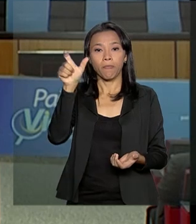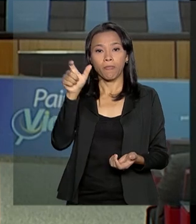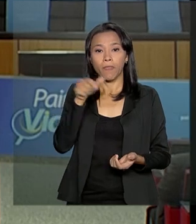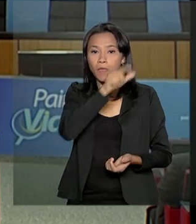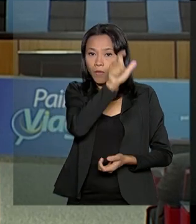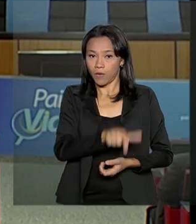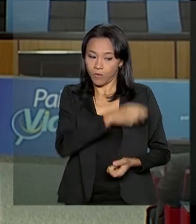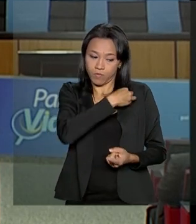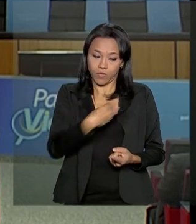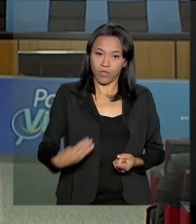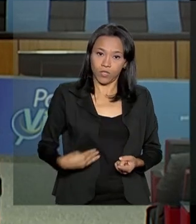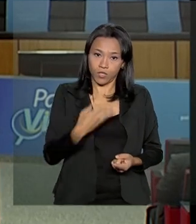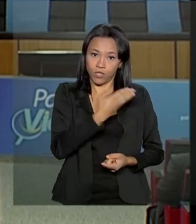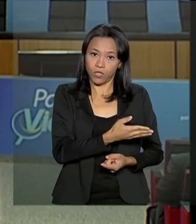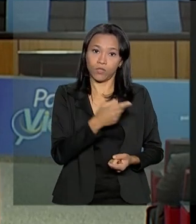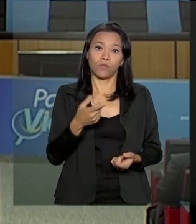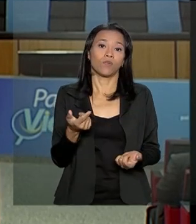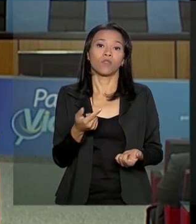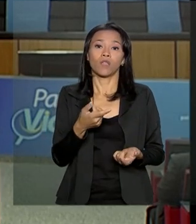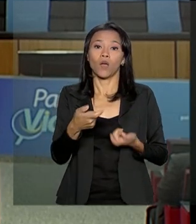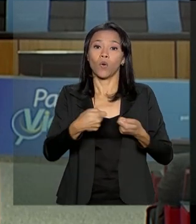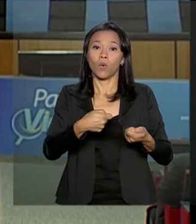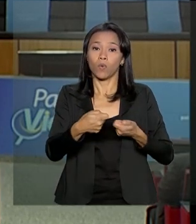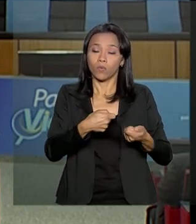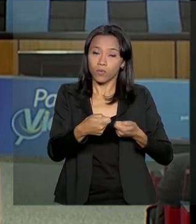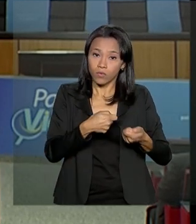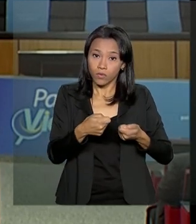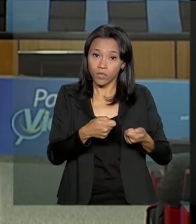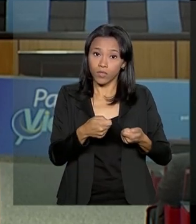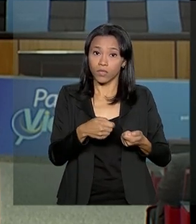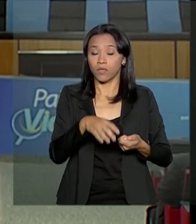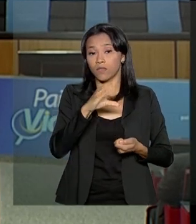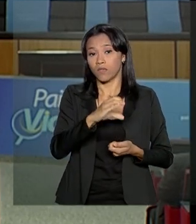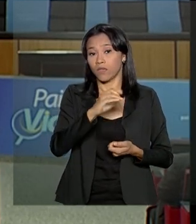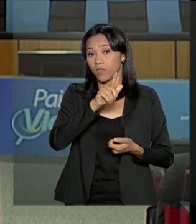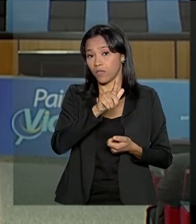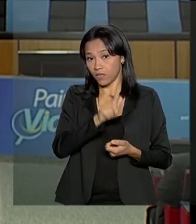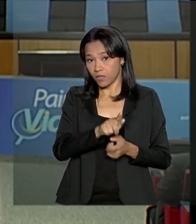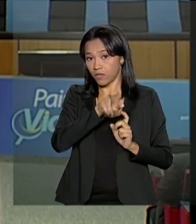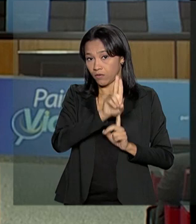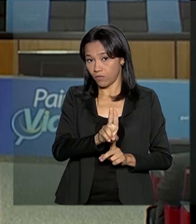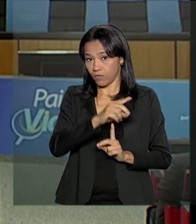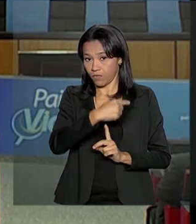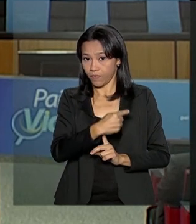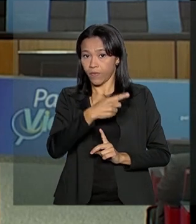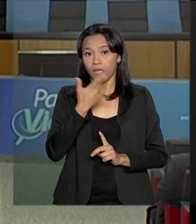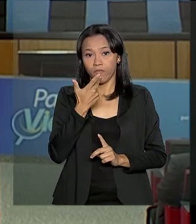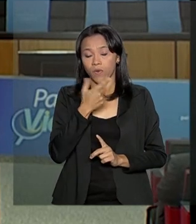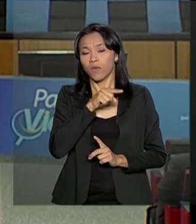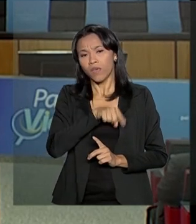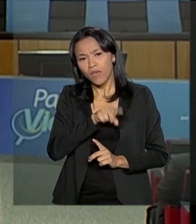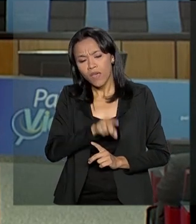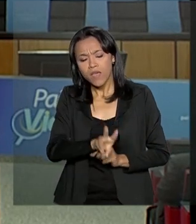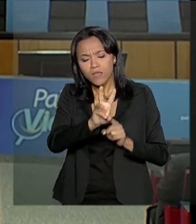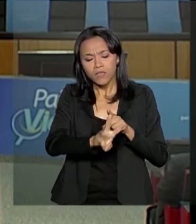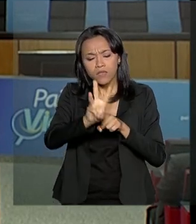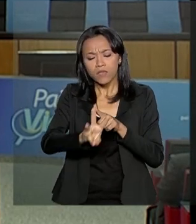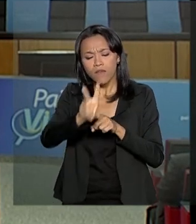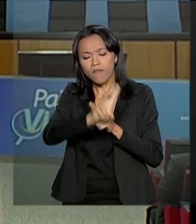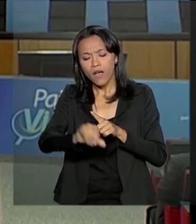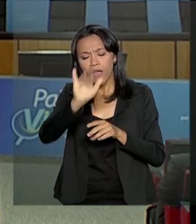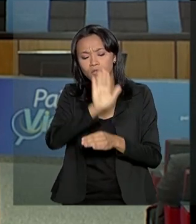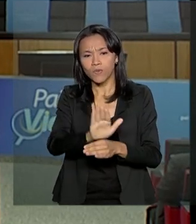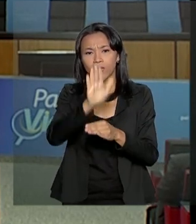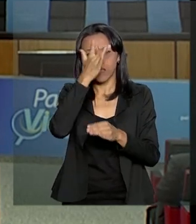Controladoria Geral da União, Wagner Rosário. Ele explicou que esse portal é uma ferramenta que vai ajudar os gestores